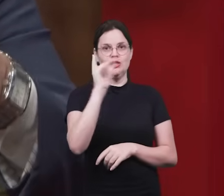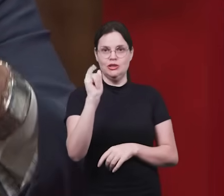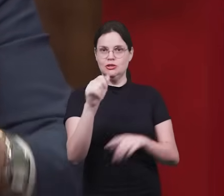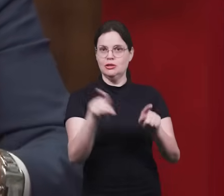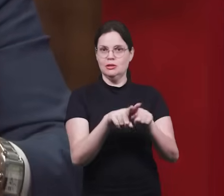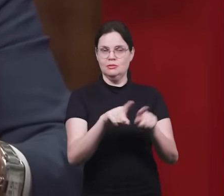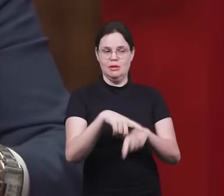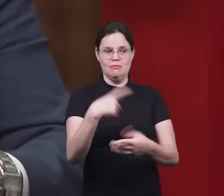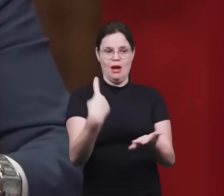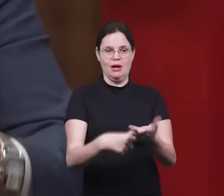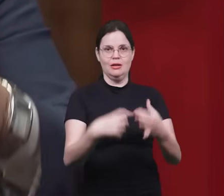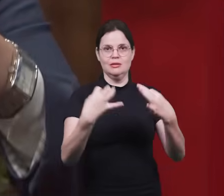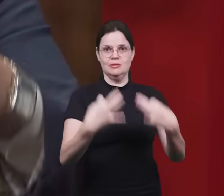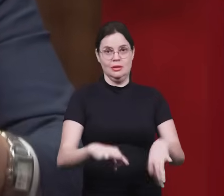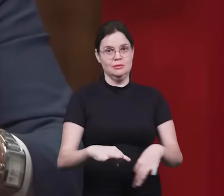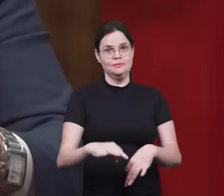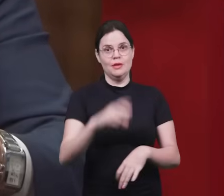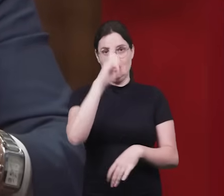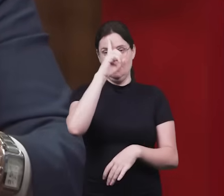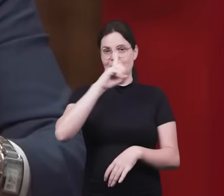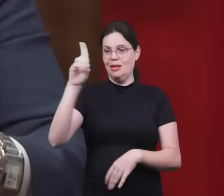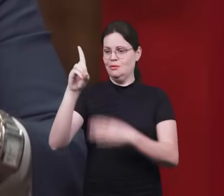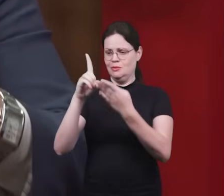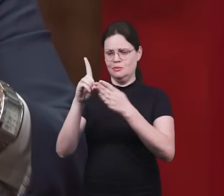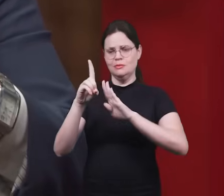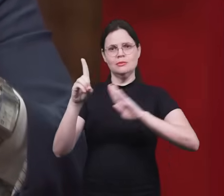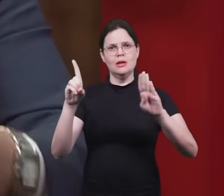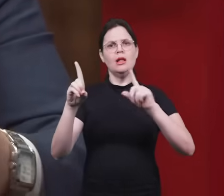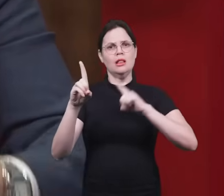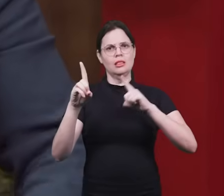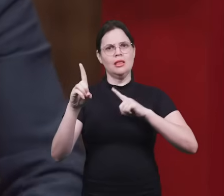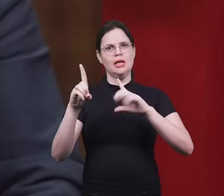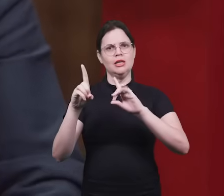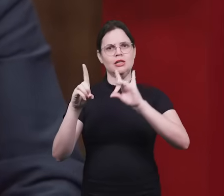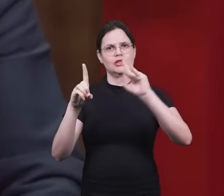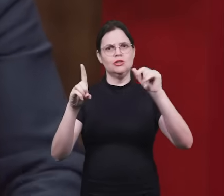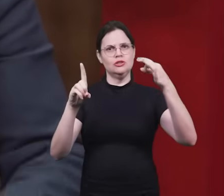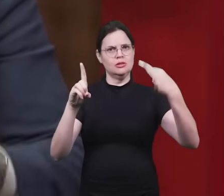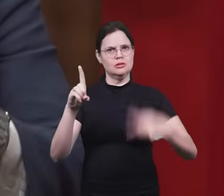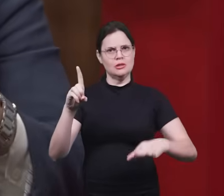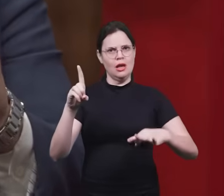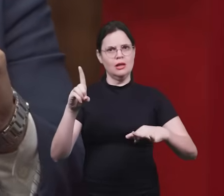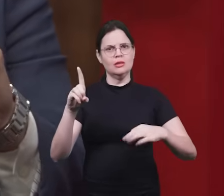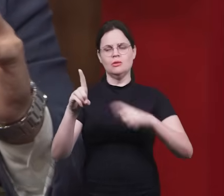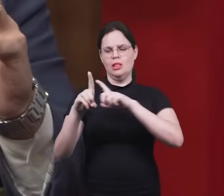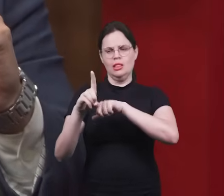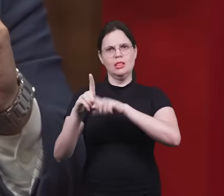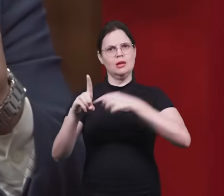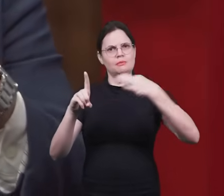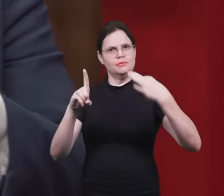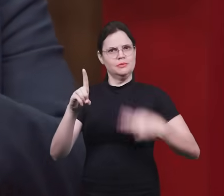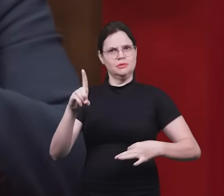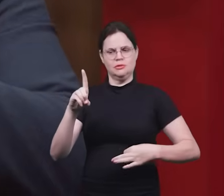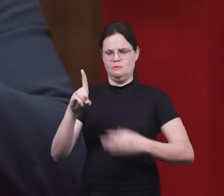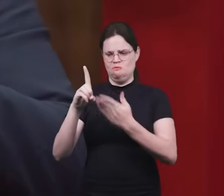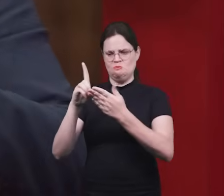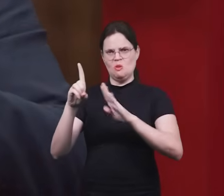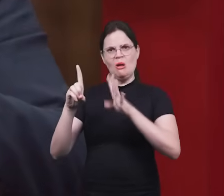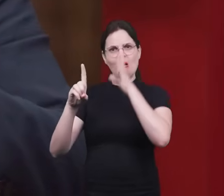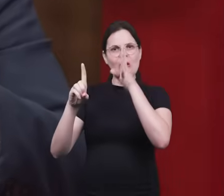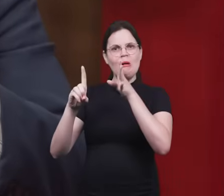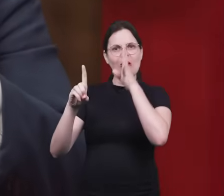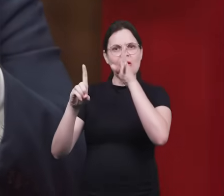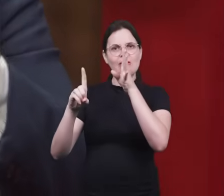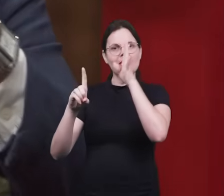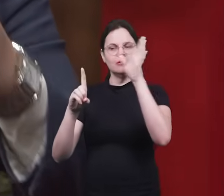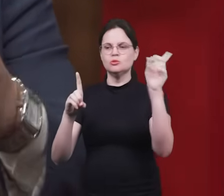têm dia certo e tempo certo Amém. para que elas se cumpram. Glória a Deus. Graças a Deus. Deus não faz promessas de qualquer